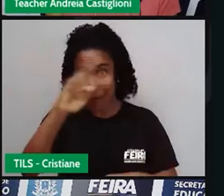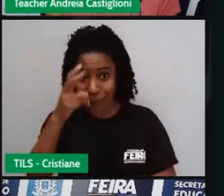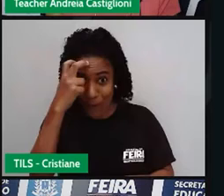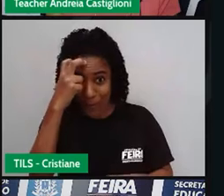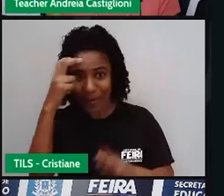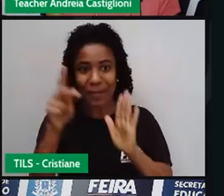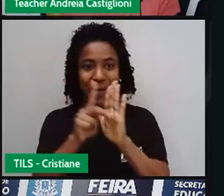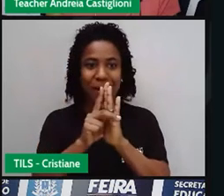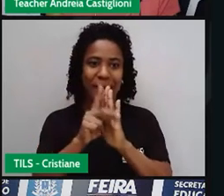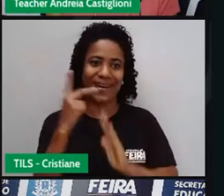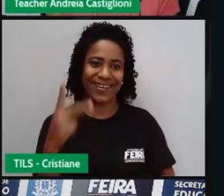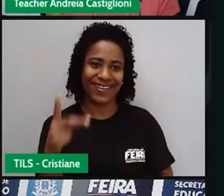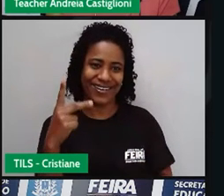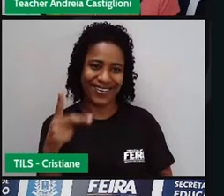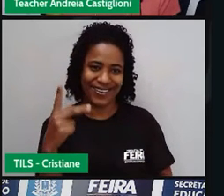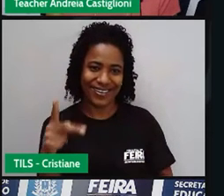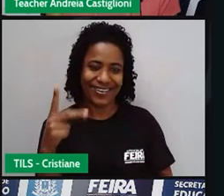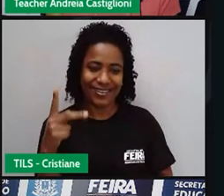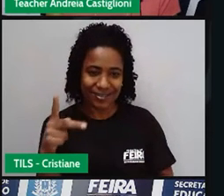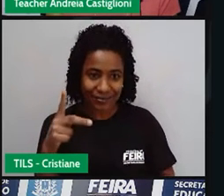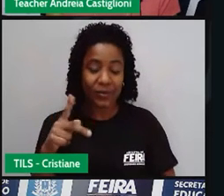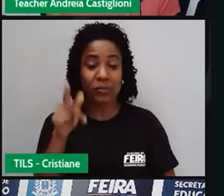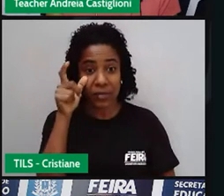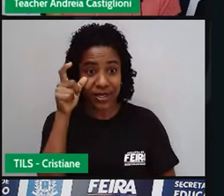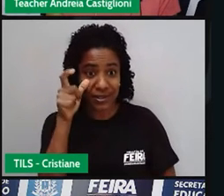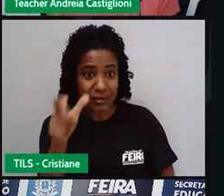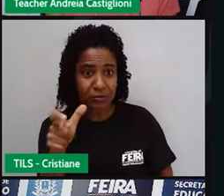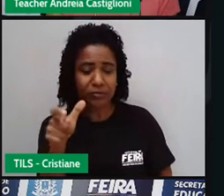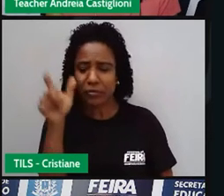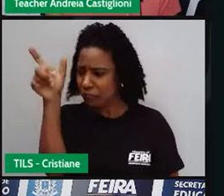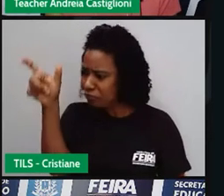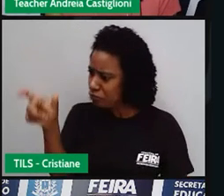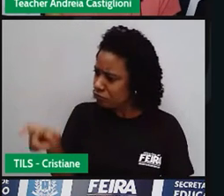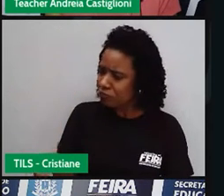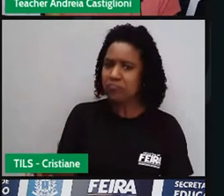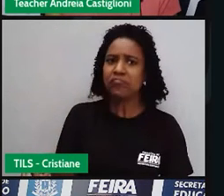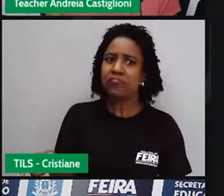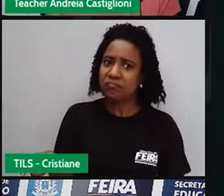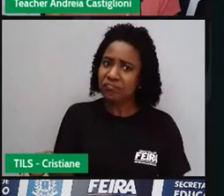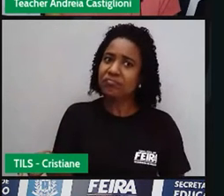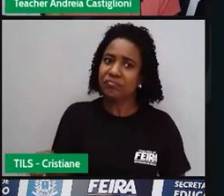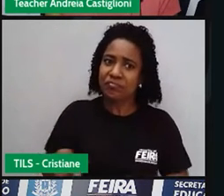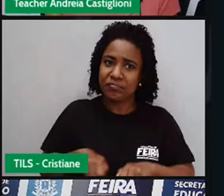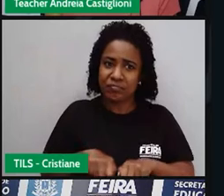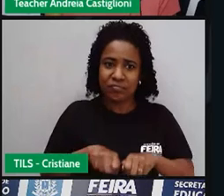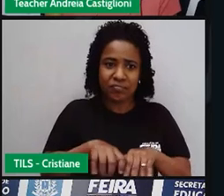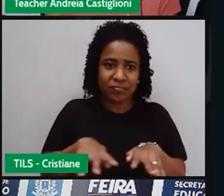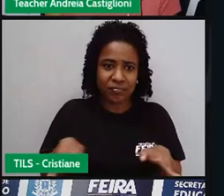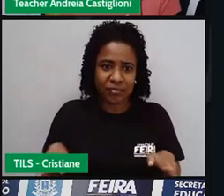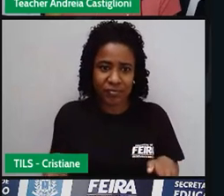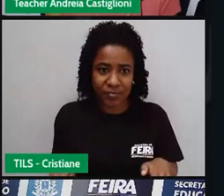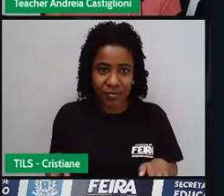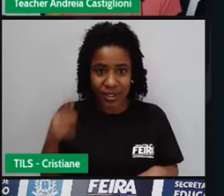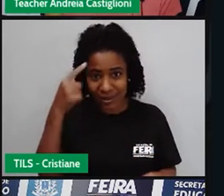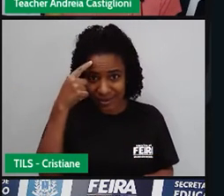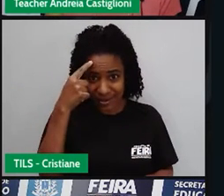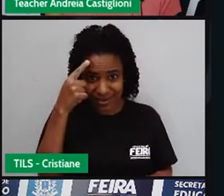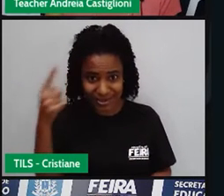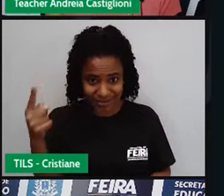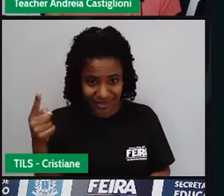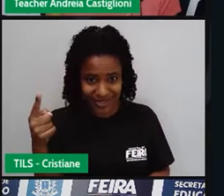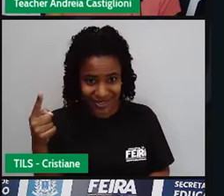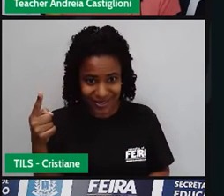então é muito interessante a gente conhecer Olha só como é que a gente fala saia em inglês esses cortes